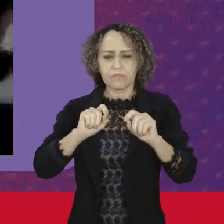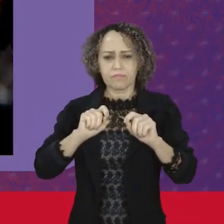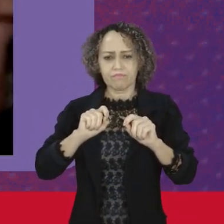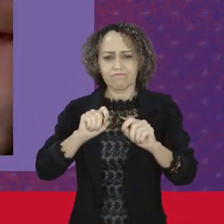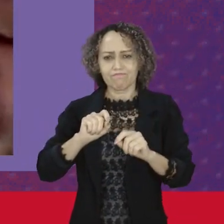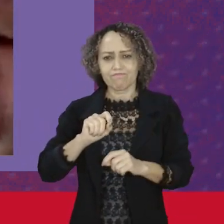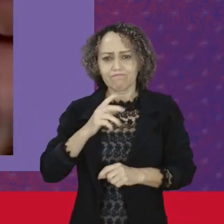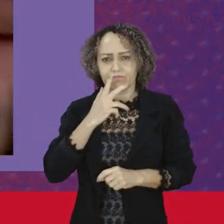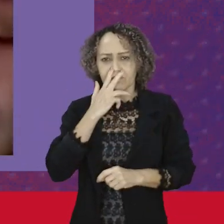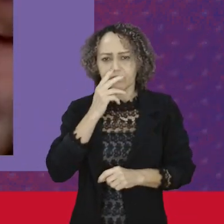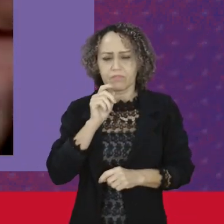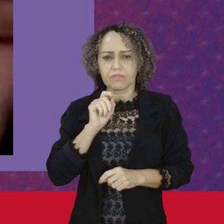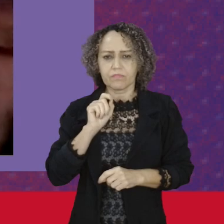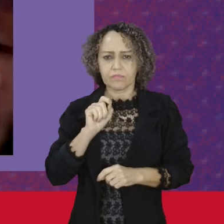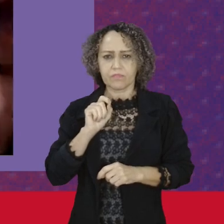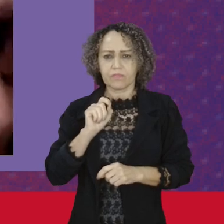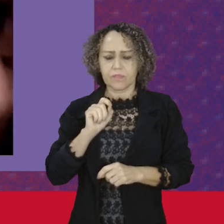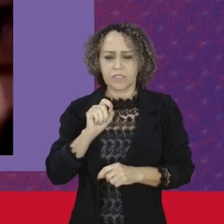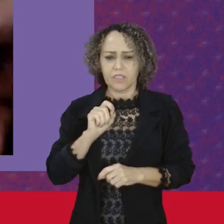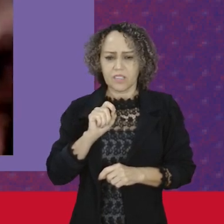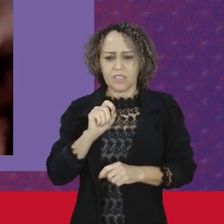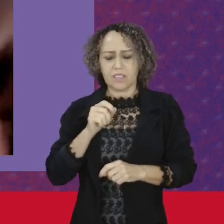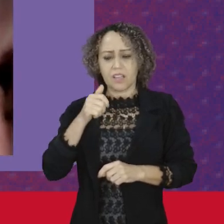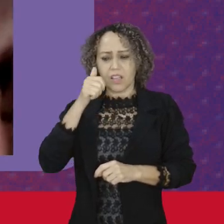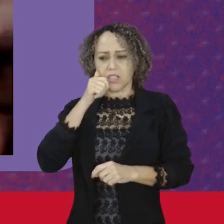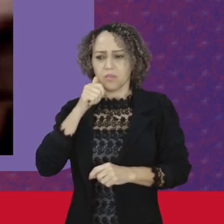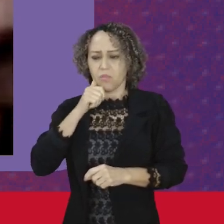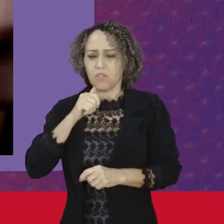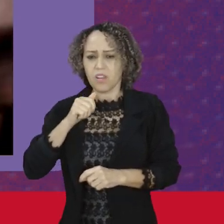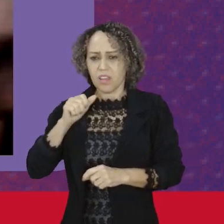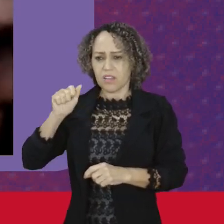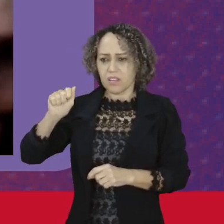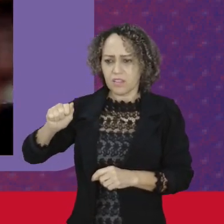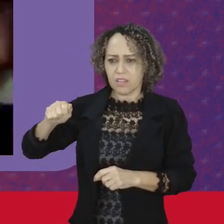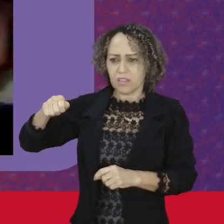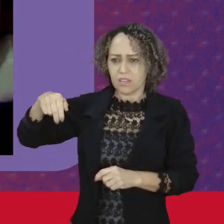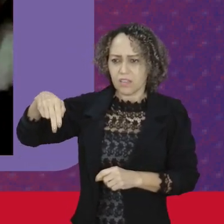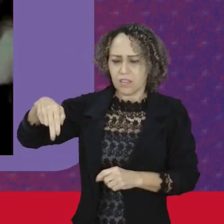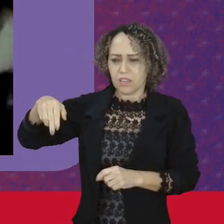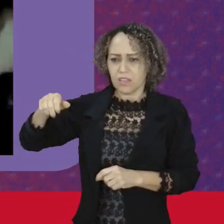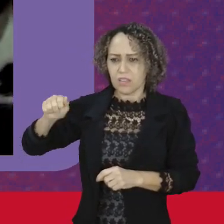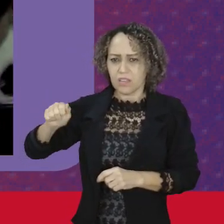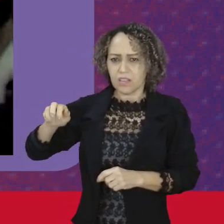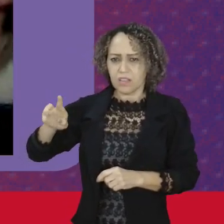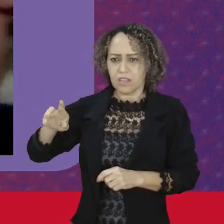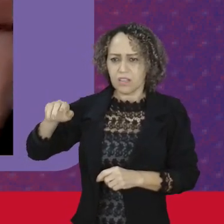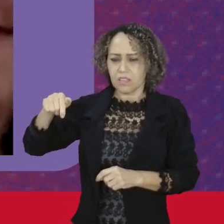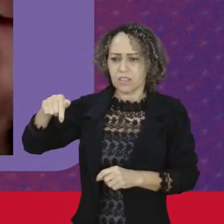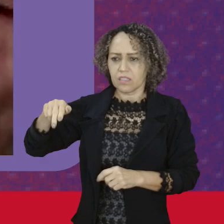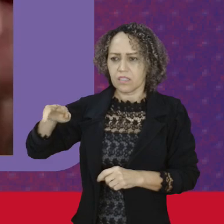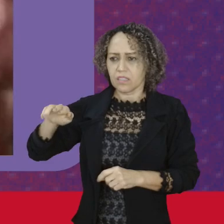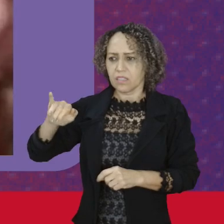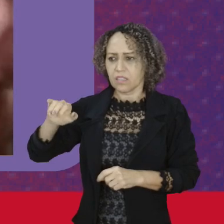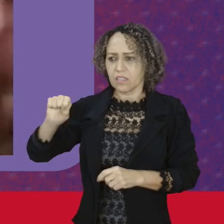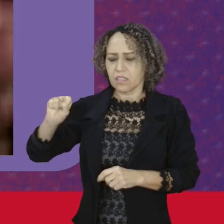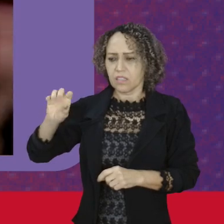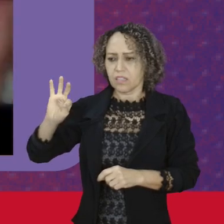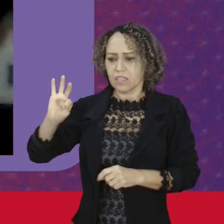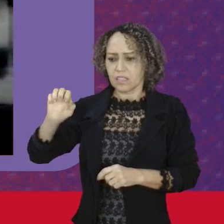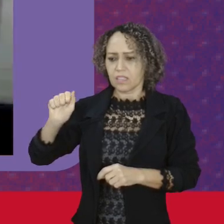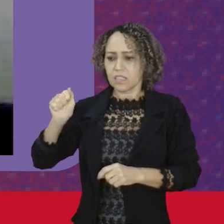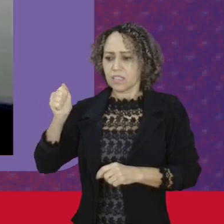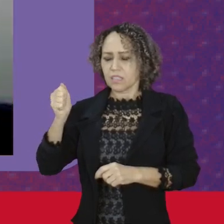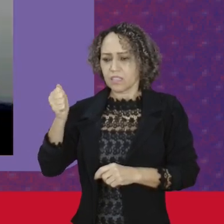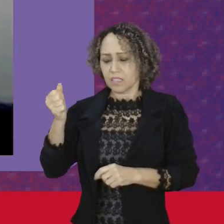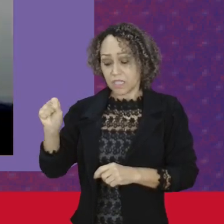que das anarquistas, a gente tem a Maria Lacerda de Moura, como a Melinha lembrou, e lembrando